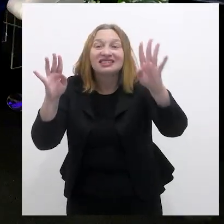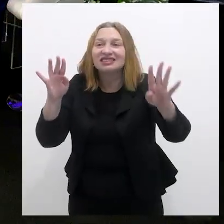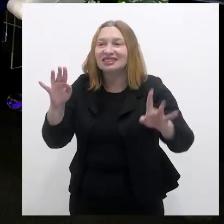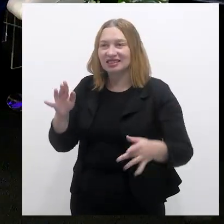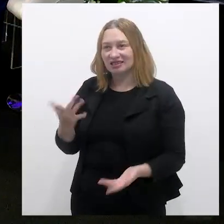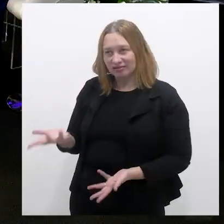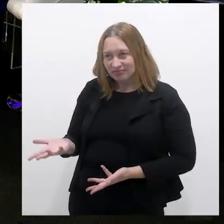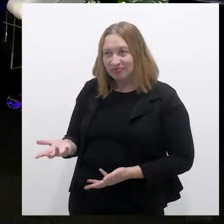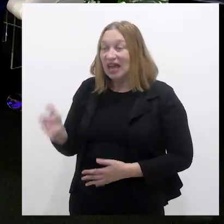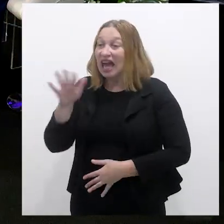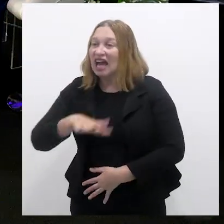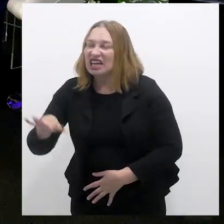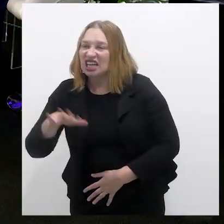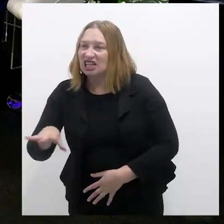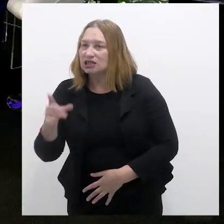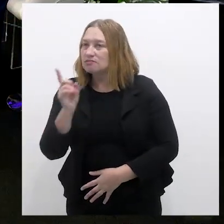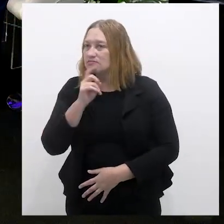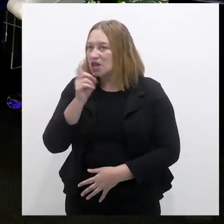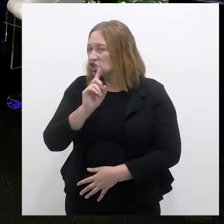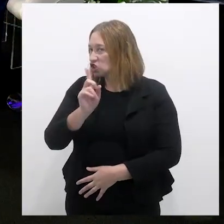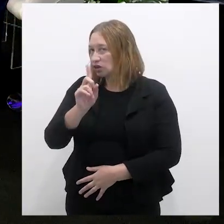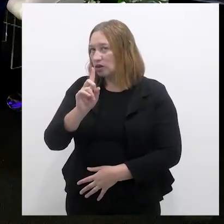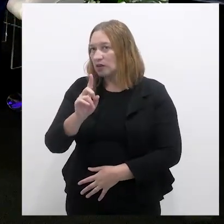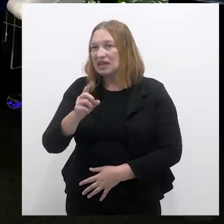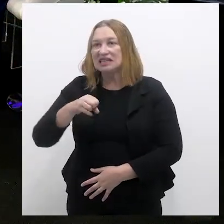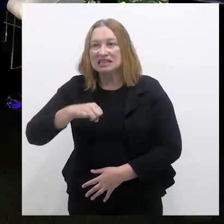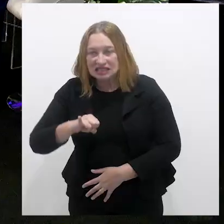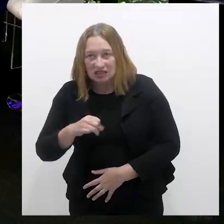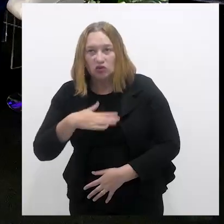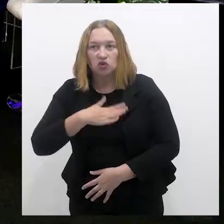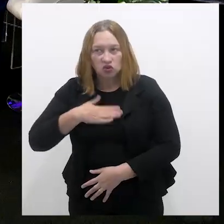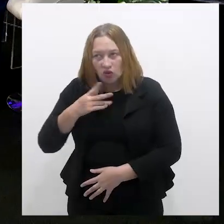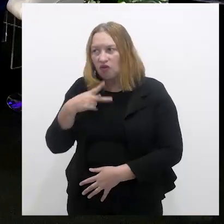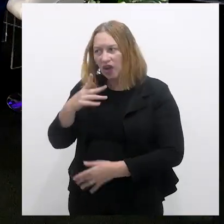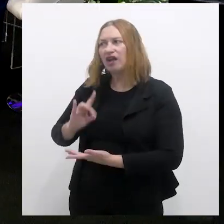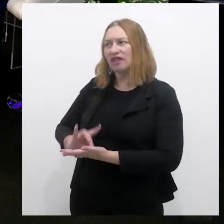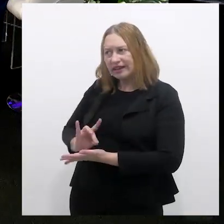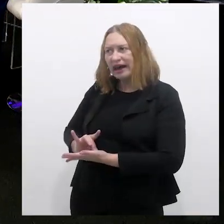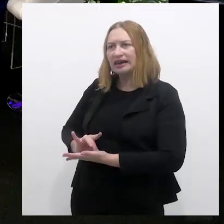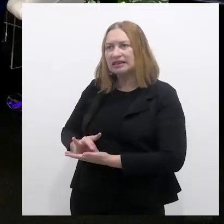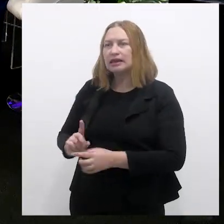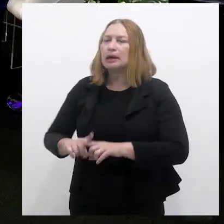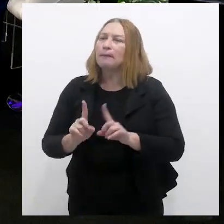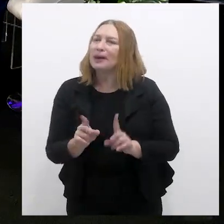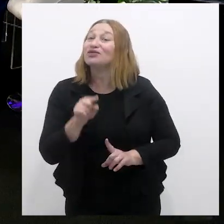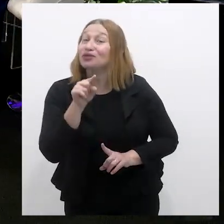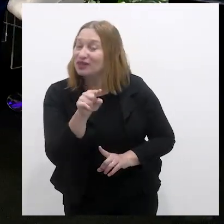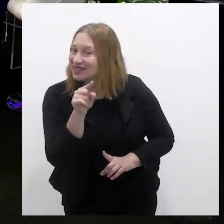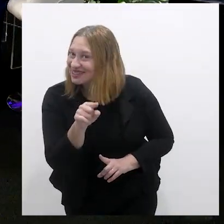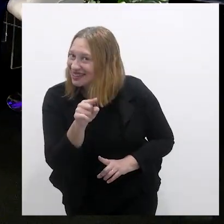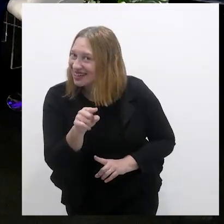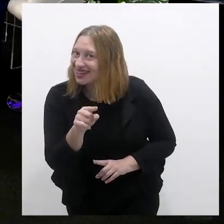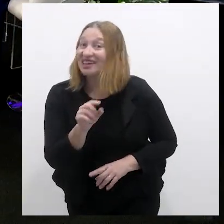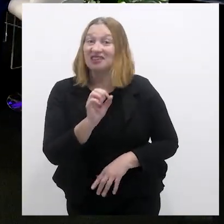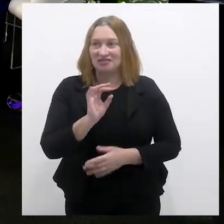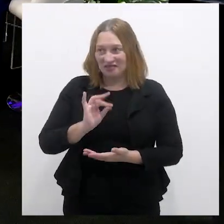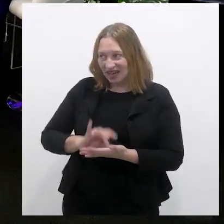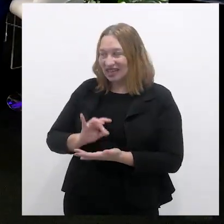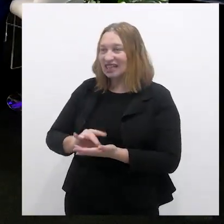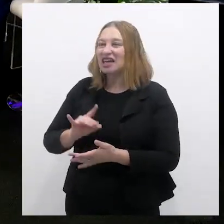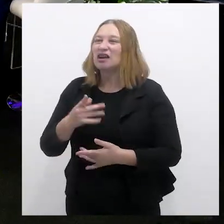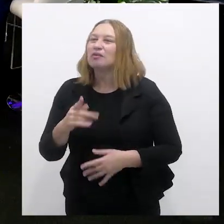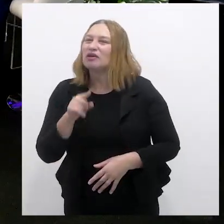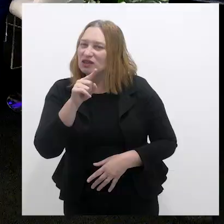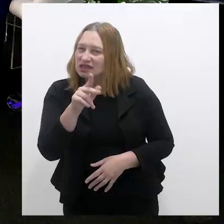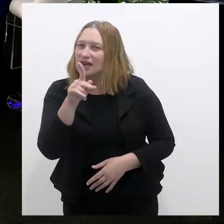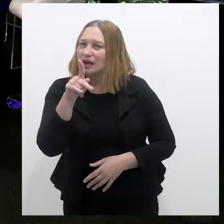ela viaja, ela entende. E uma coisa muito bacana é que a criança não mente. Se gostou, gostou. Se não gostou, também não gostou. Mas no teu caso... É muito verdade.